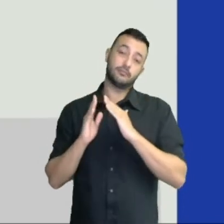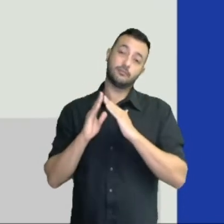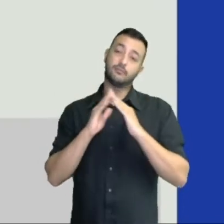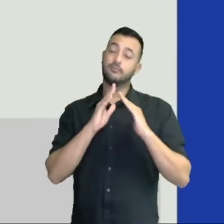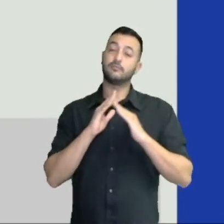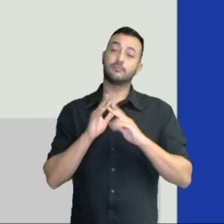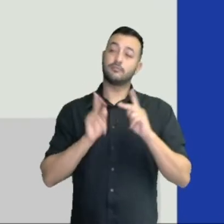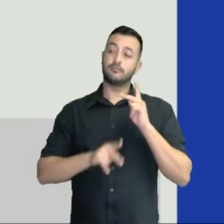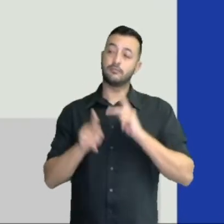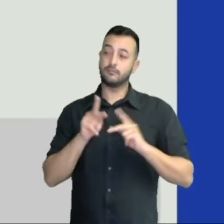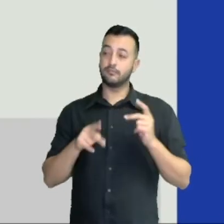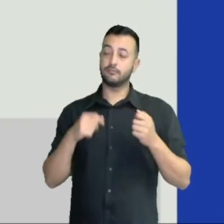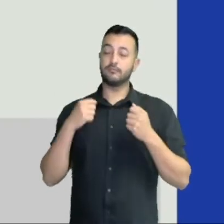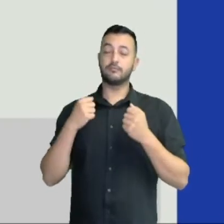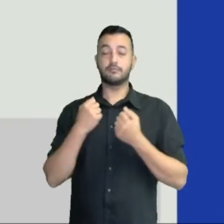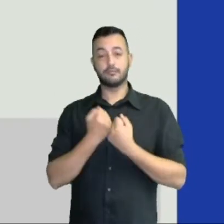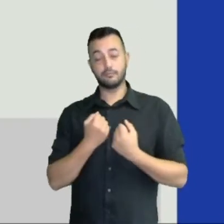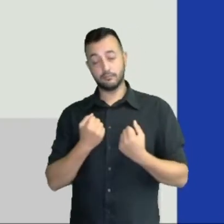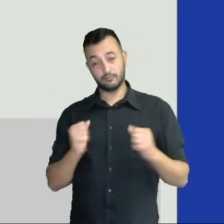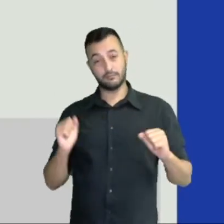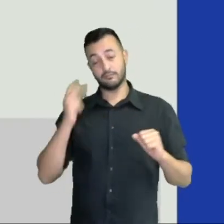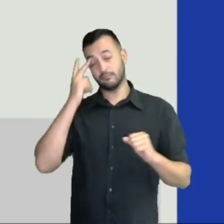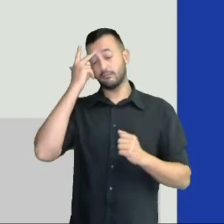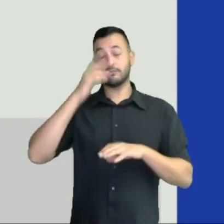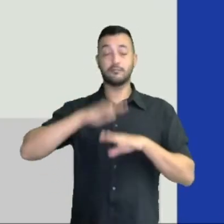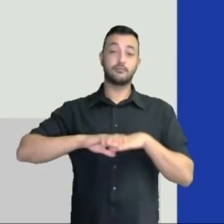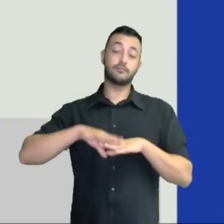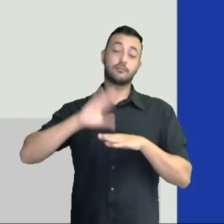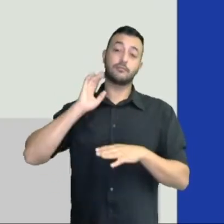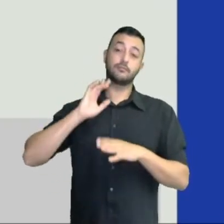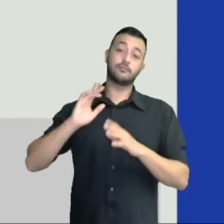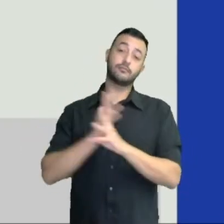concentração populacional muito grande. As cidades elas têm crescido